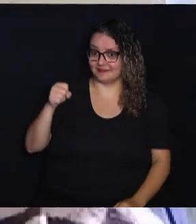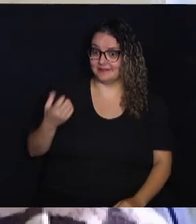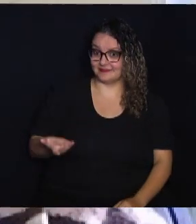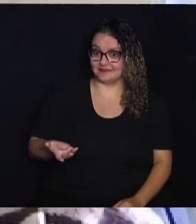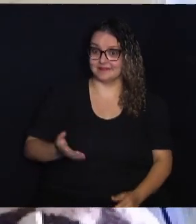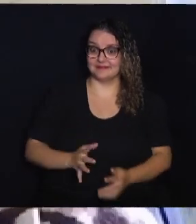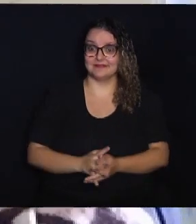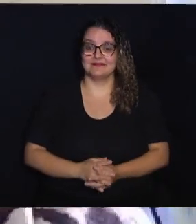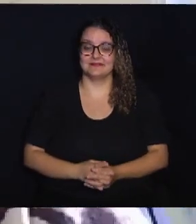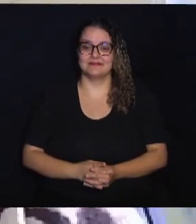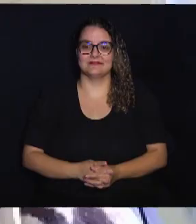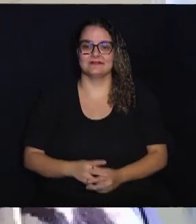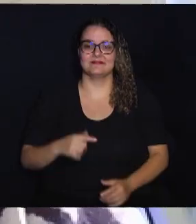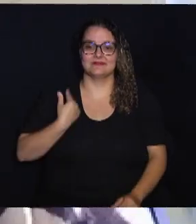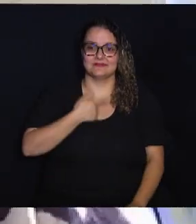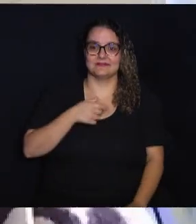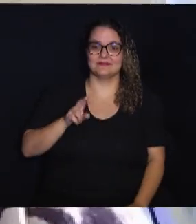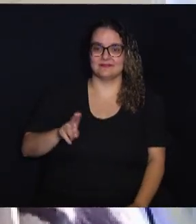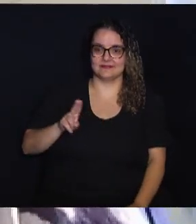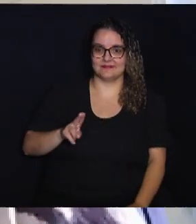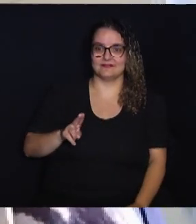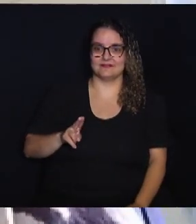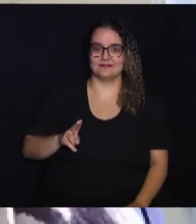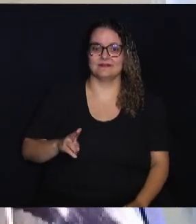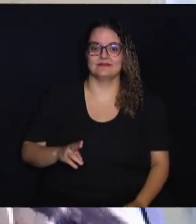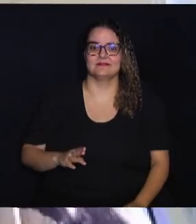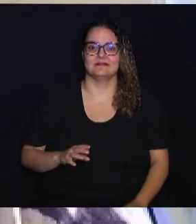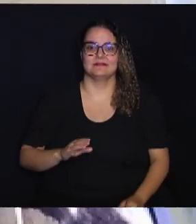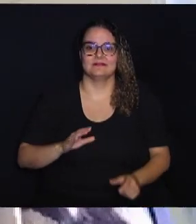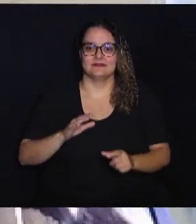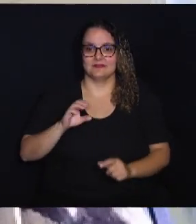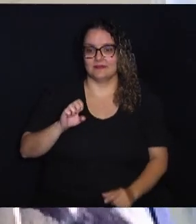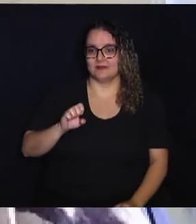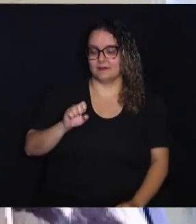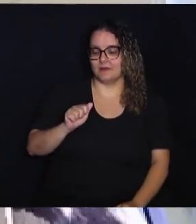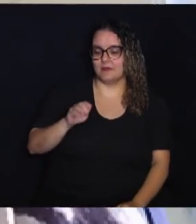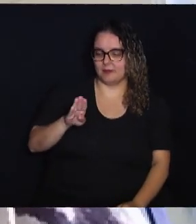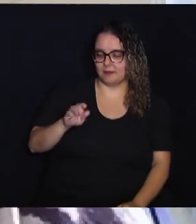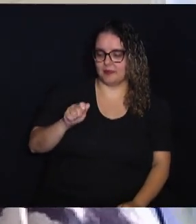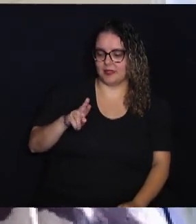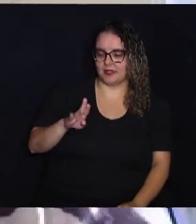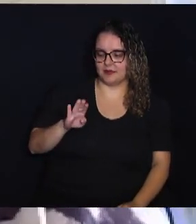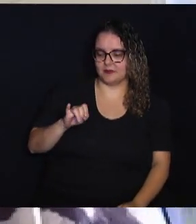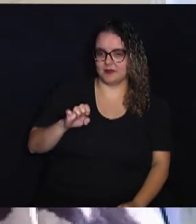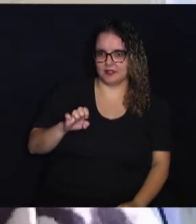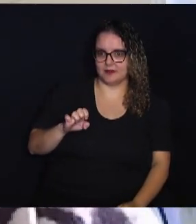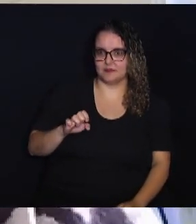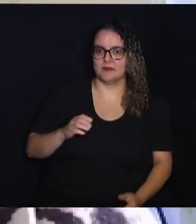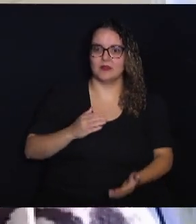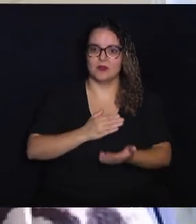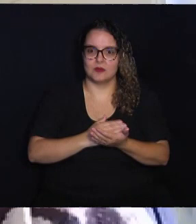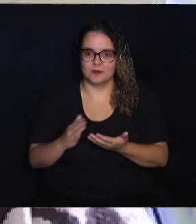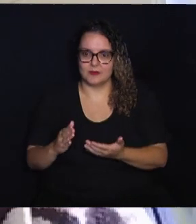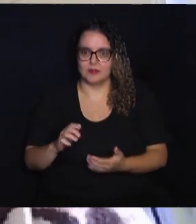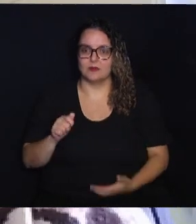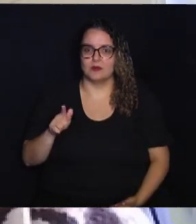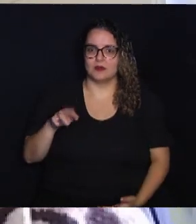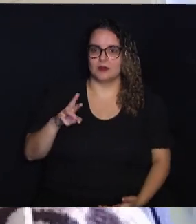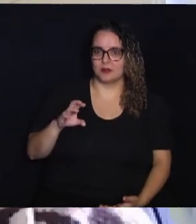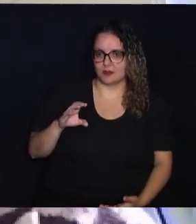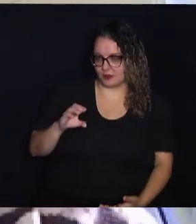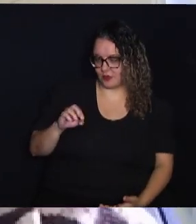Isso, a gente usou, na verdade, as iniciais da palavra Barbie como o acrônimo para o